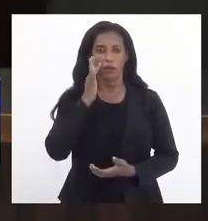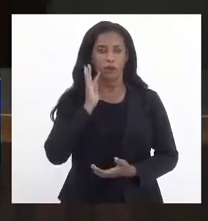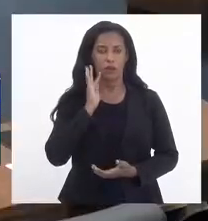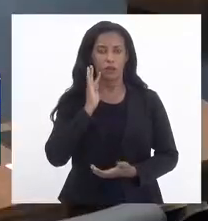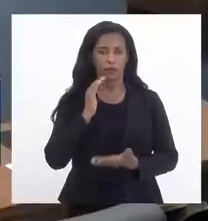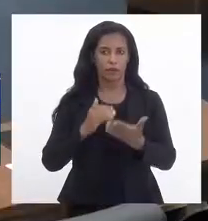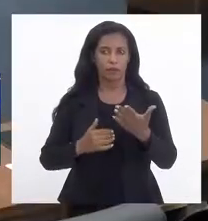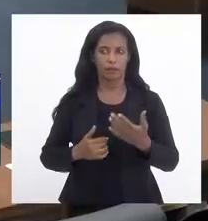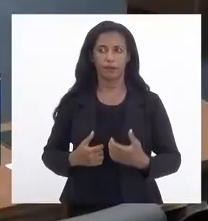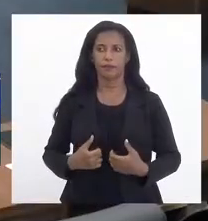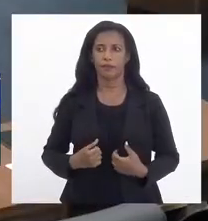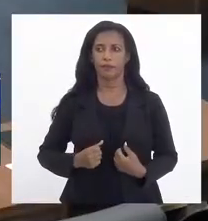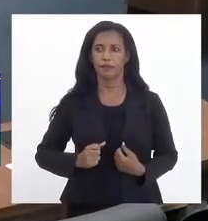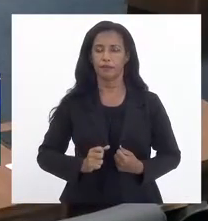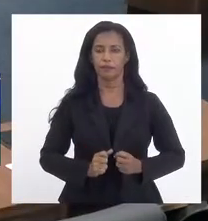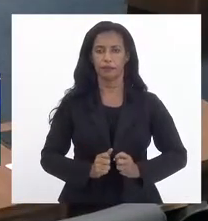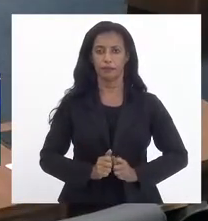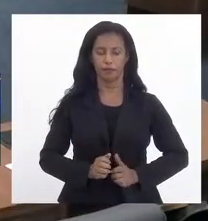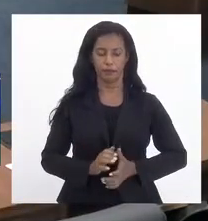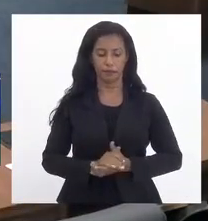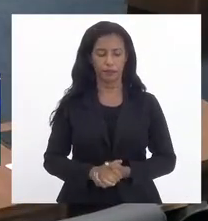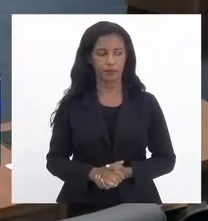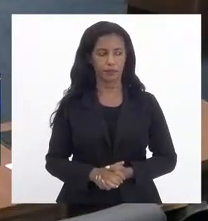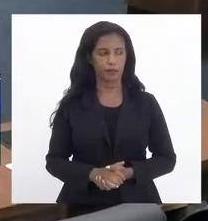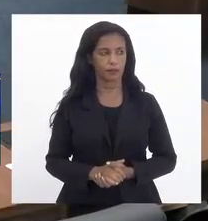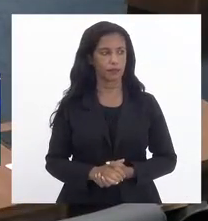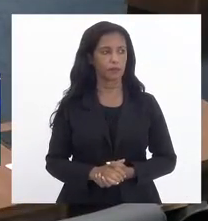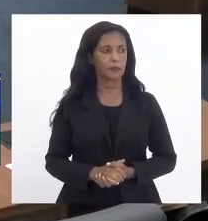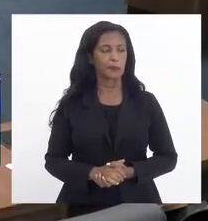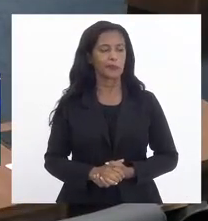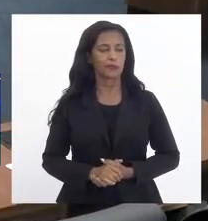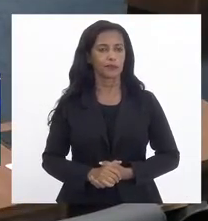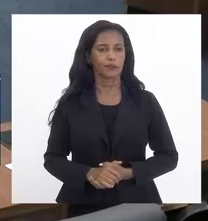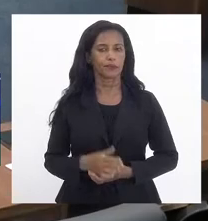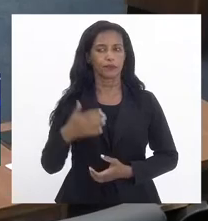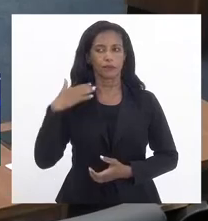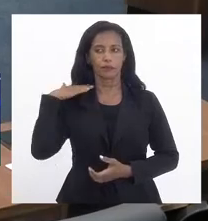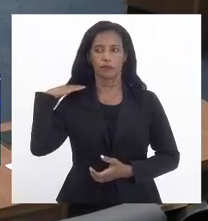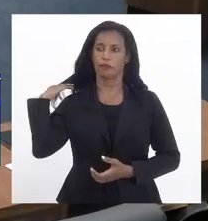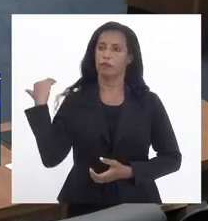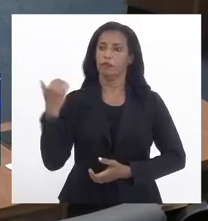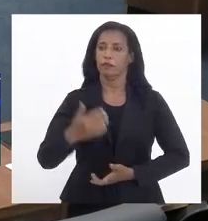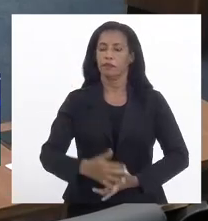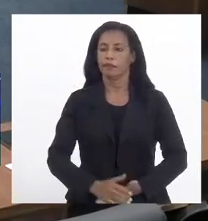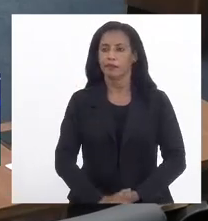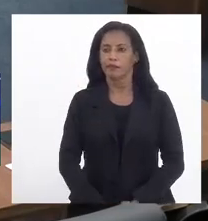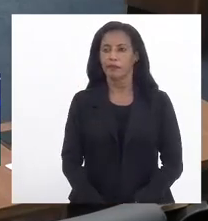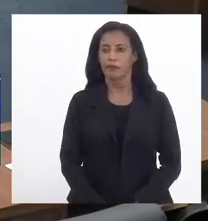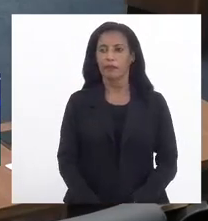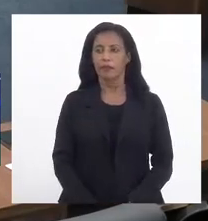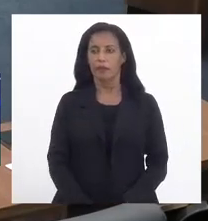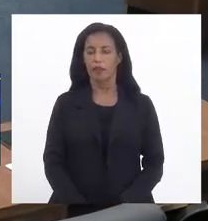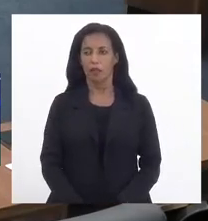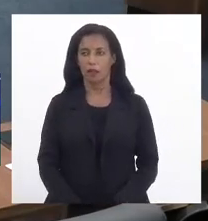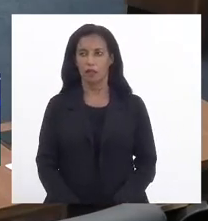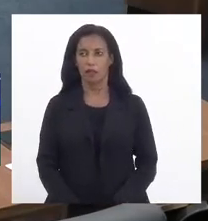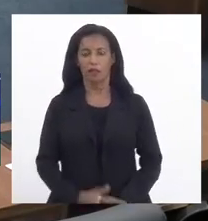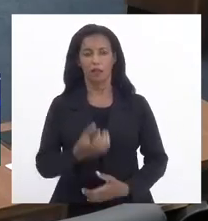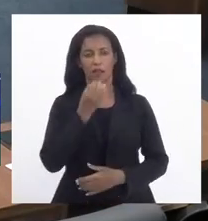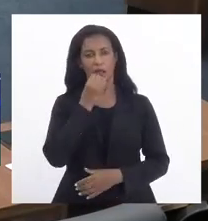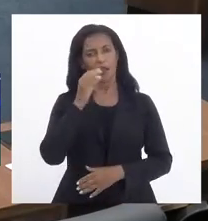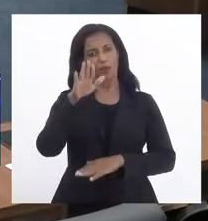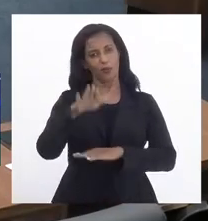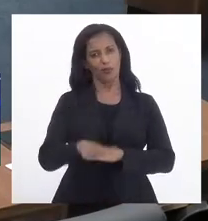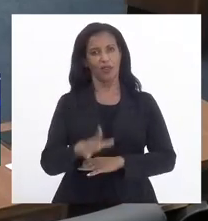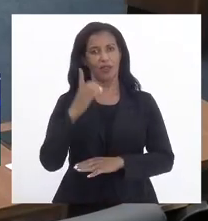Serafim. Obrigado. Boa tarde, deputada